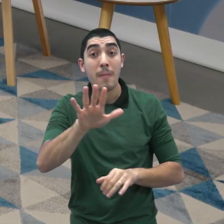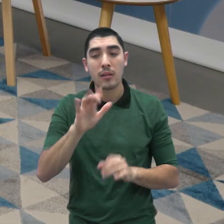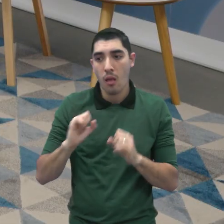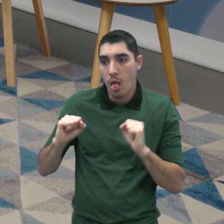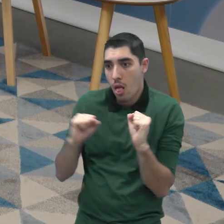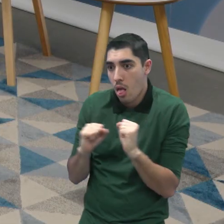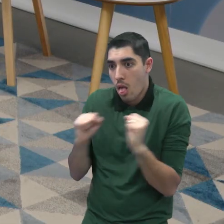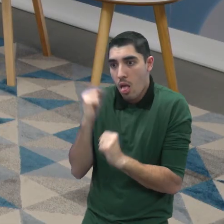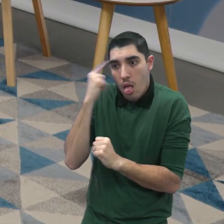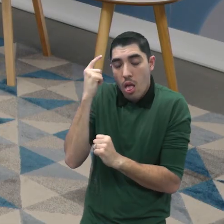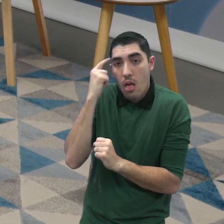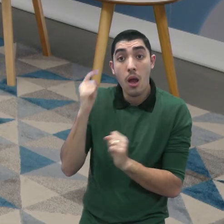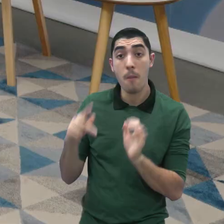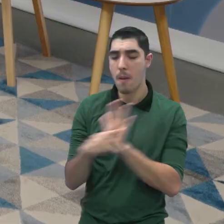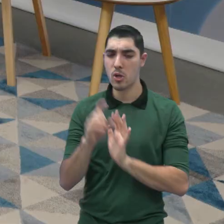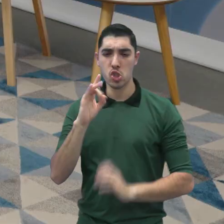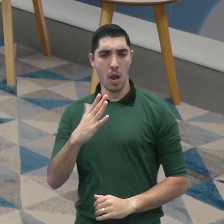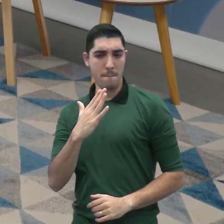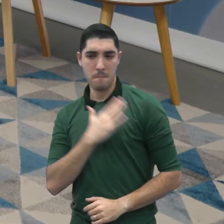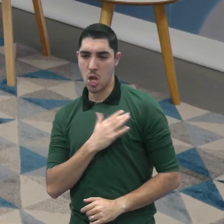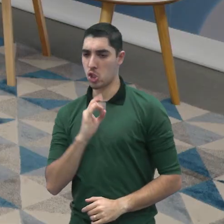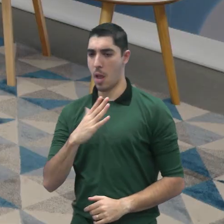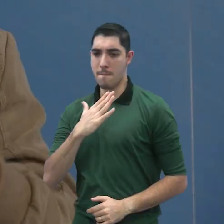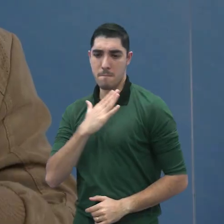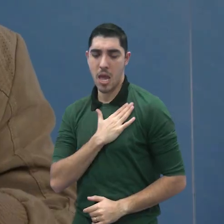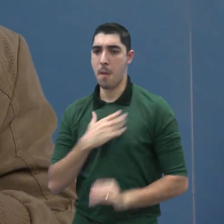você enxerga só o seu ponto de vista,